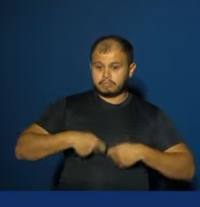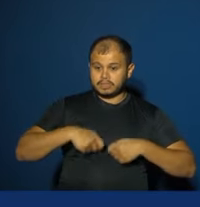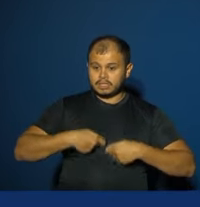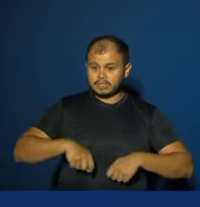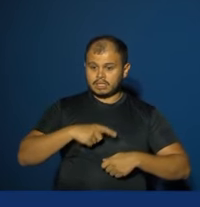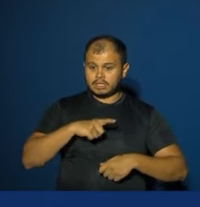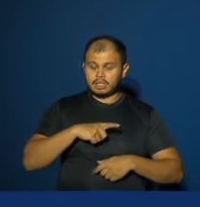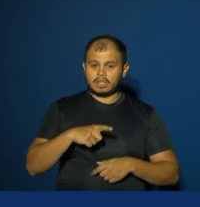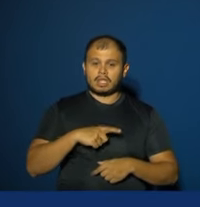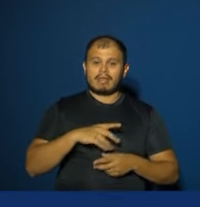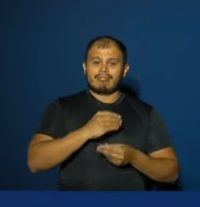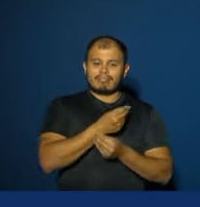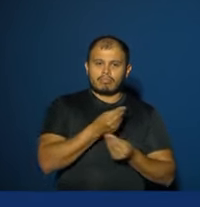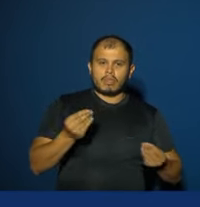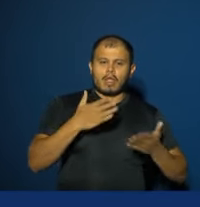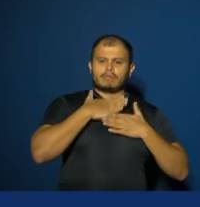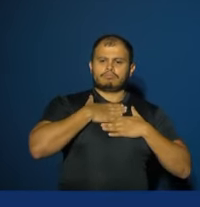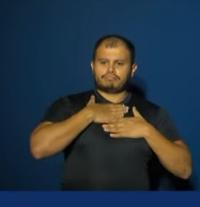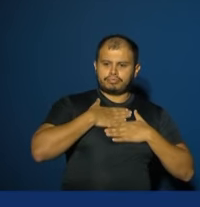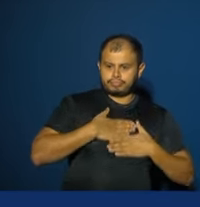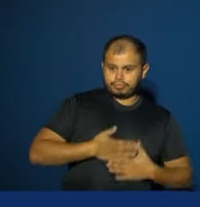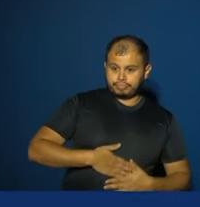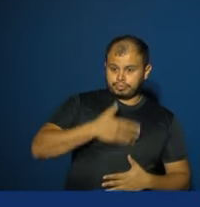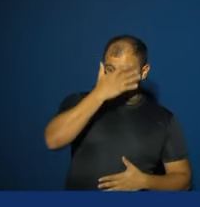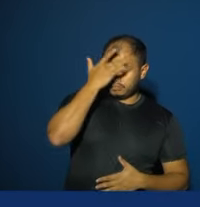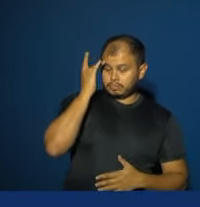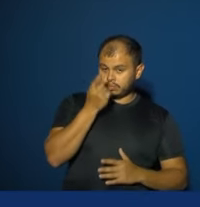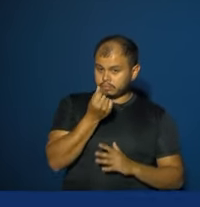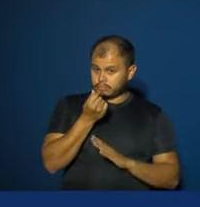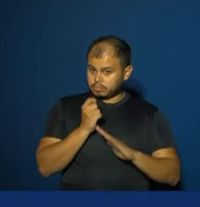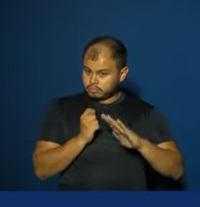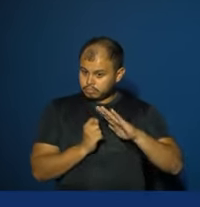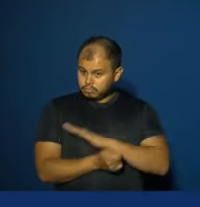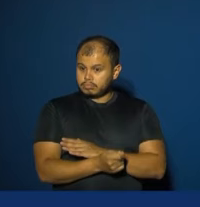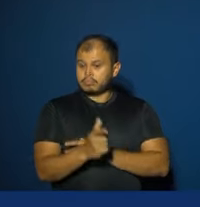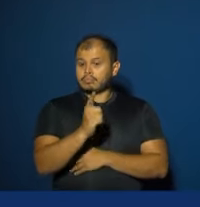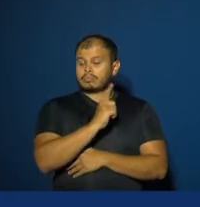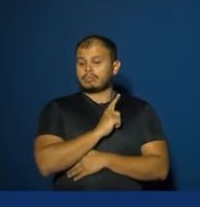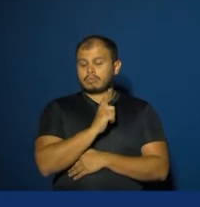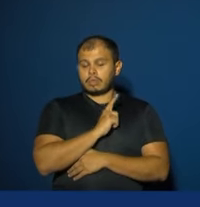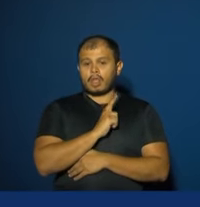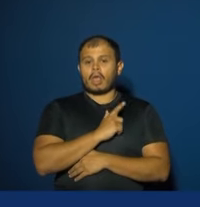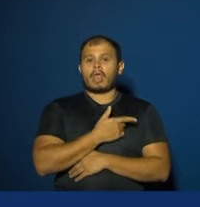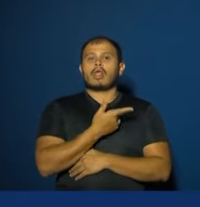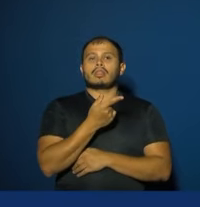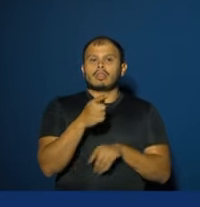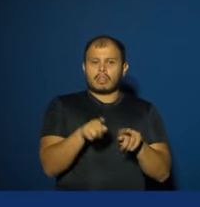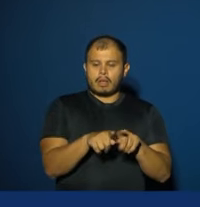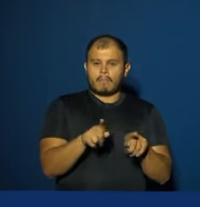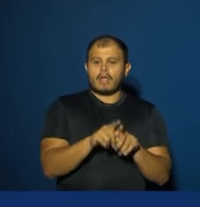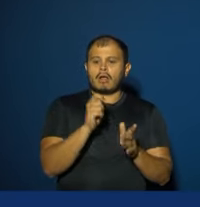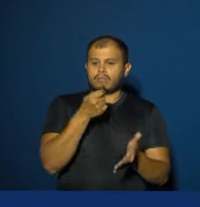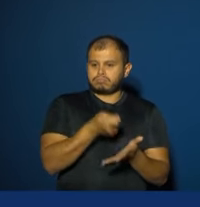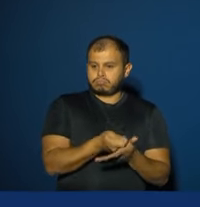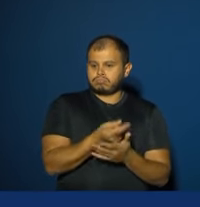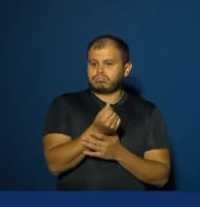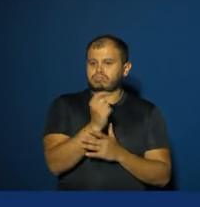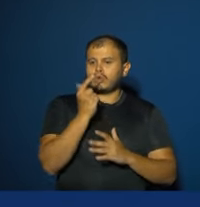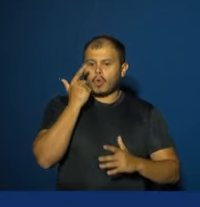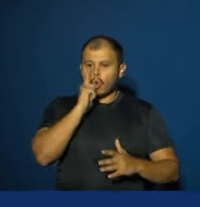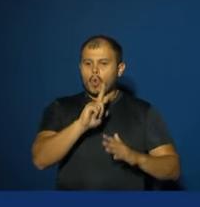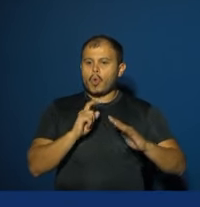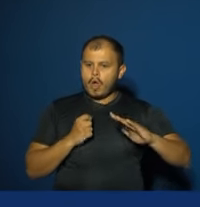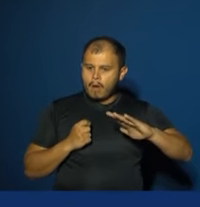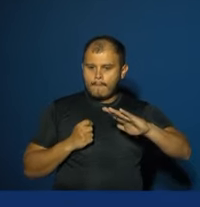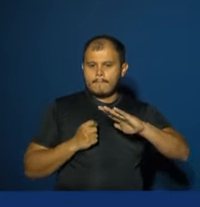regulação que traga conforto pro investidor né uma tarifa que permita né o o investimento E no caso da